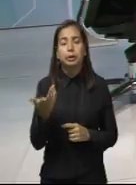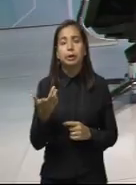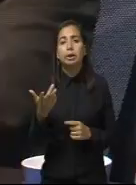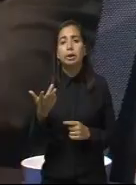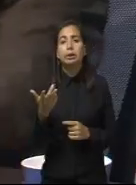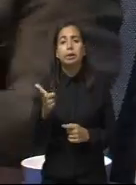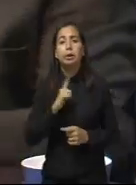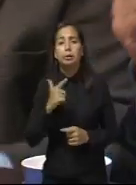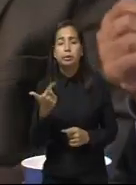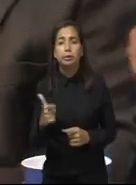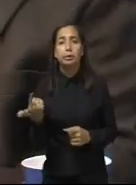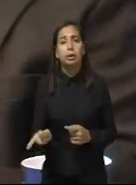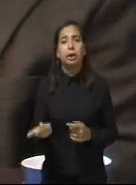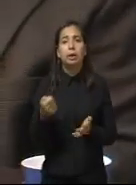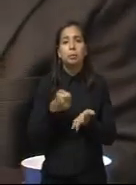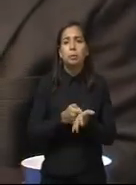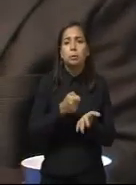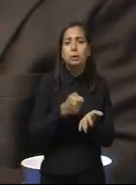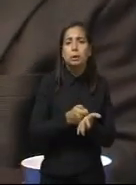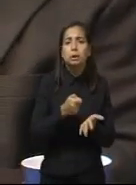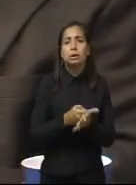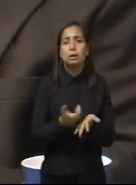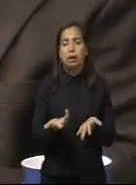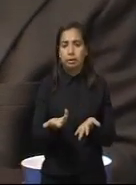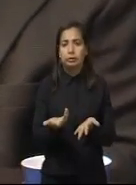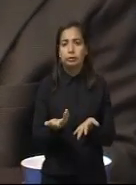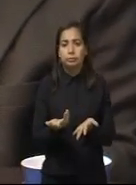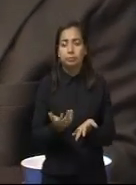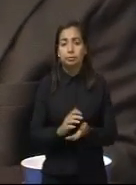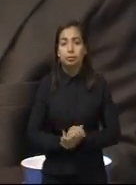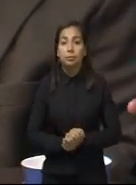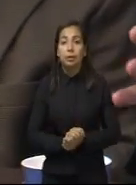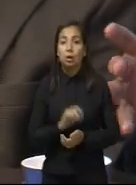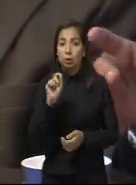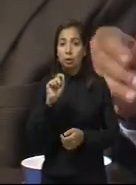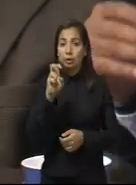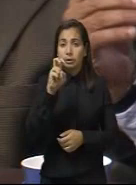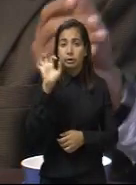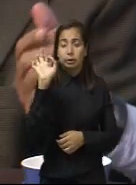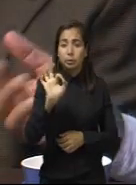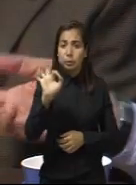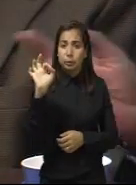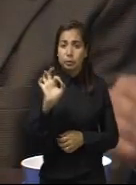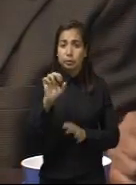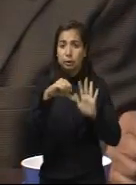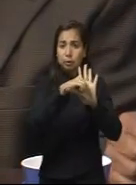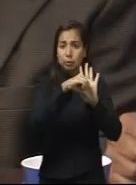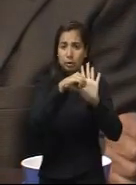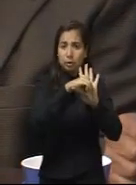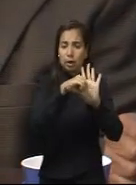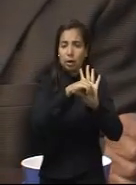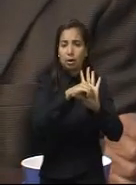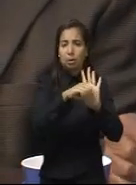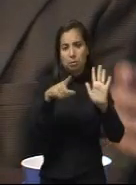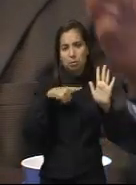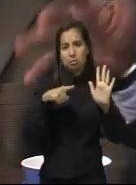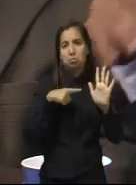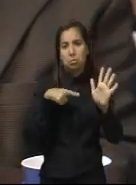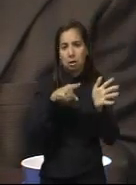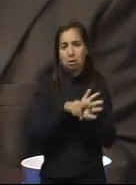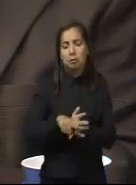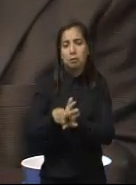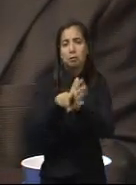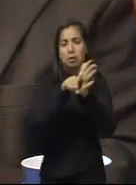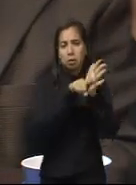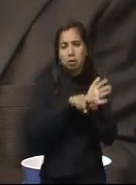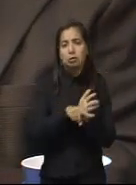impunidade caracterizada. Você sabe que hoje apenas 5% dos crimes são investigados. Quem está do